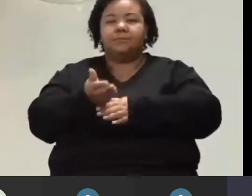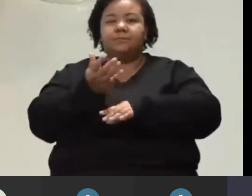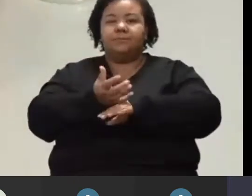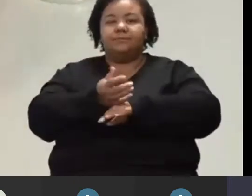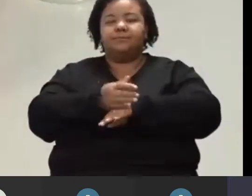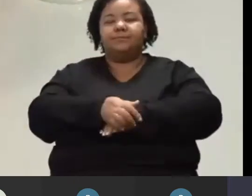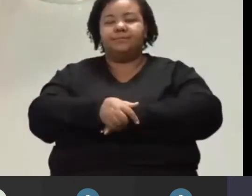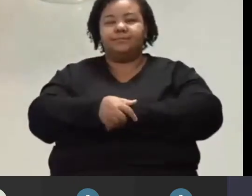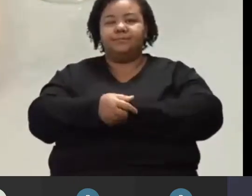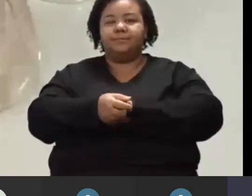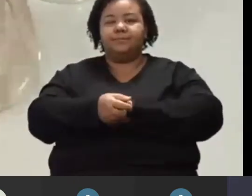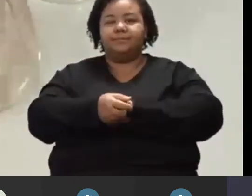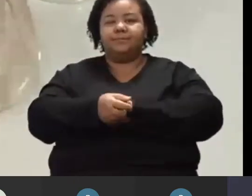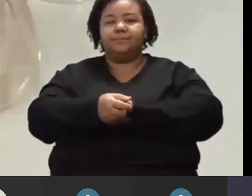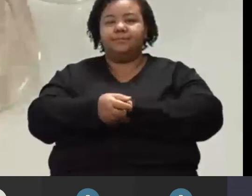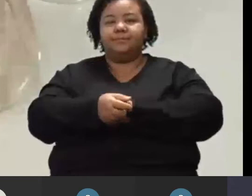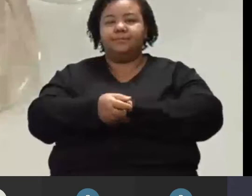biológico.